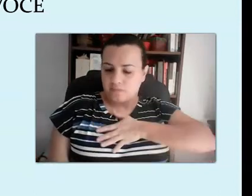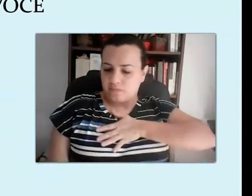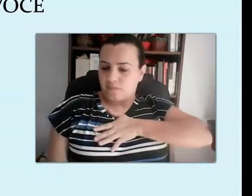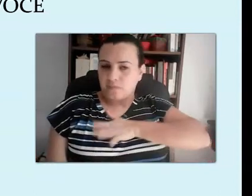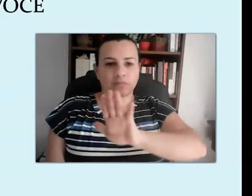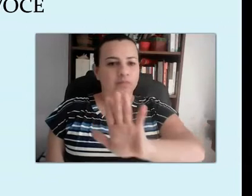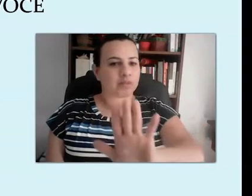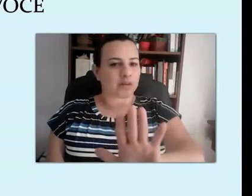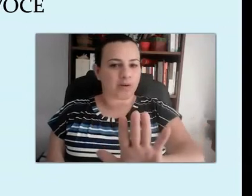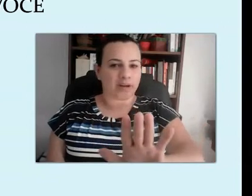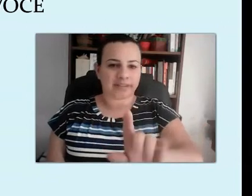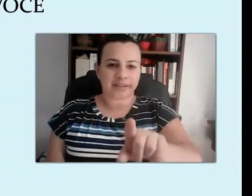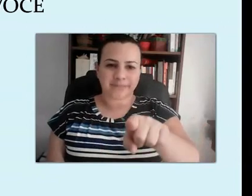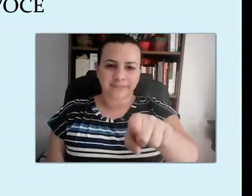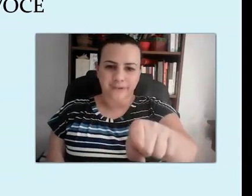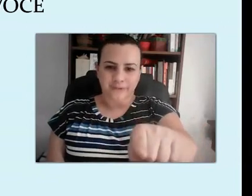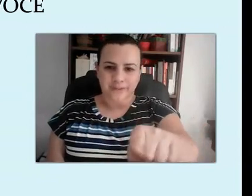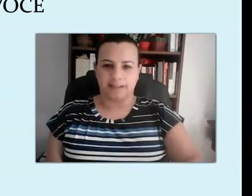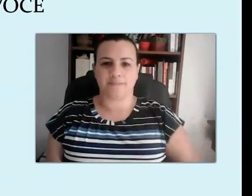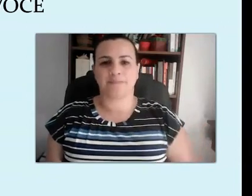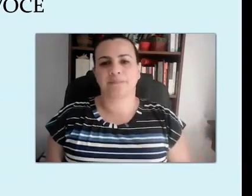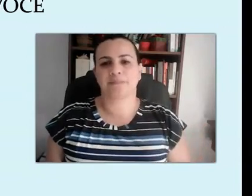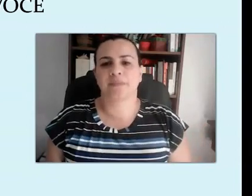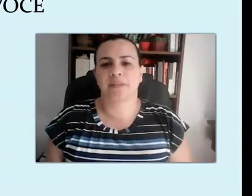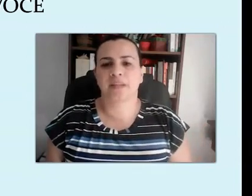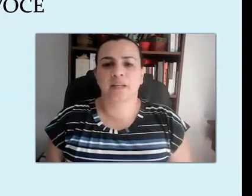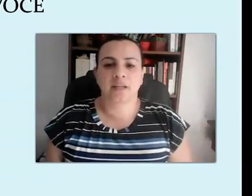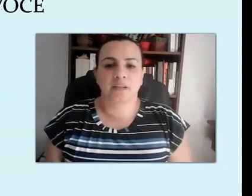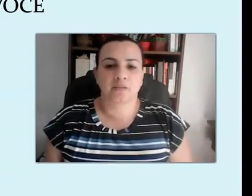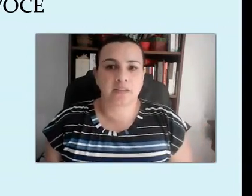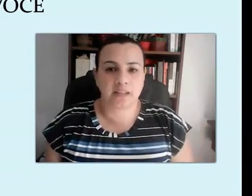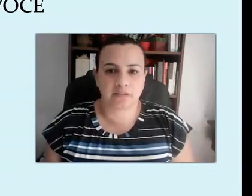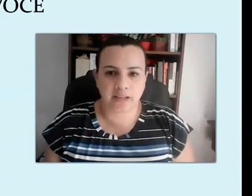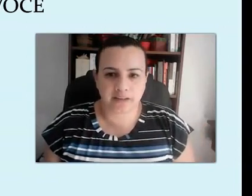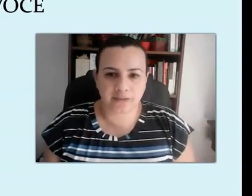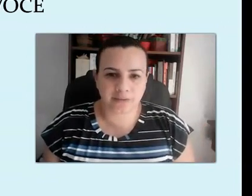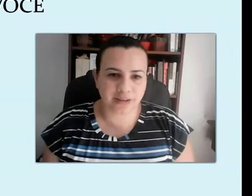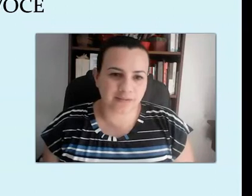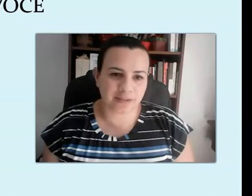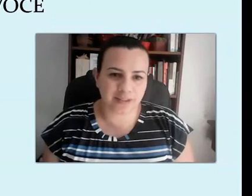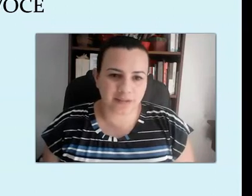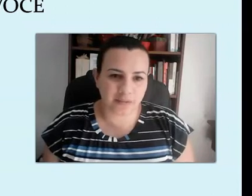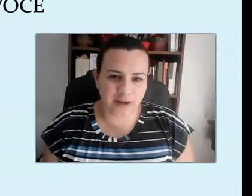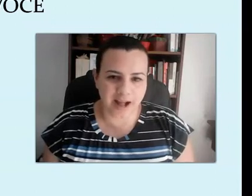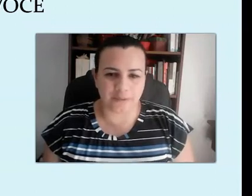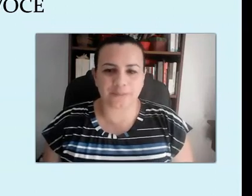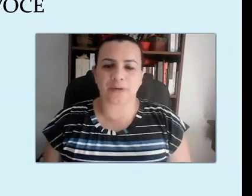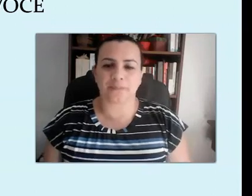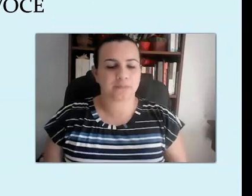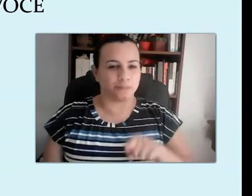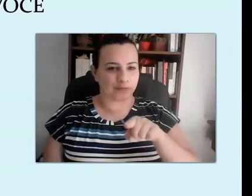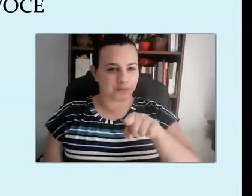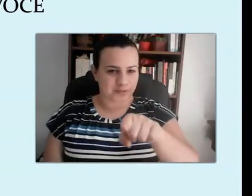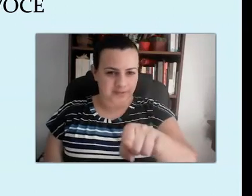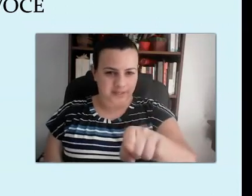amigo não gosta de você. Você não tem um carro.